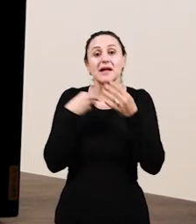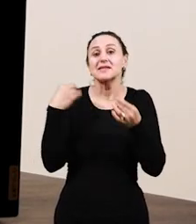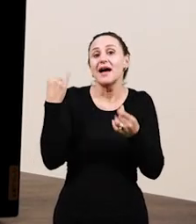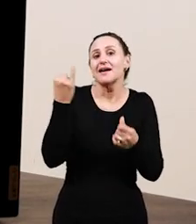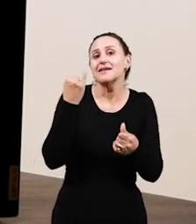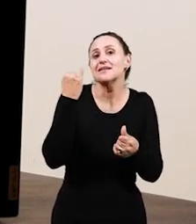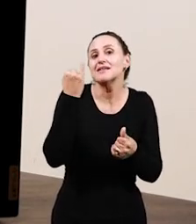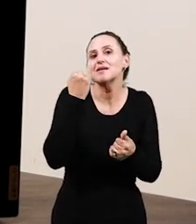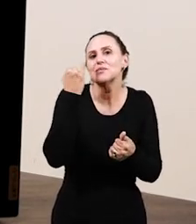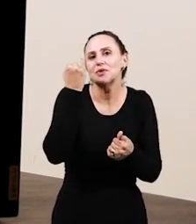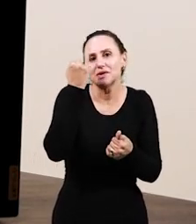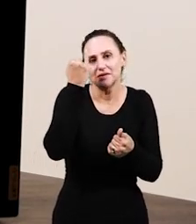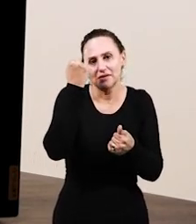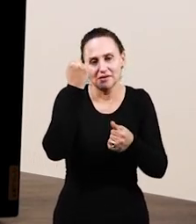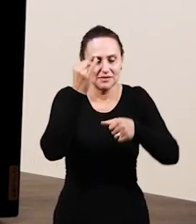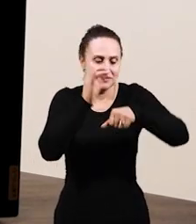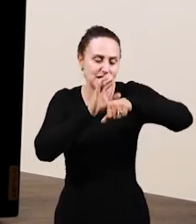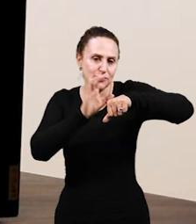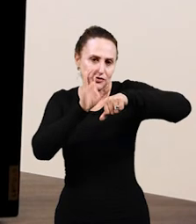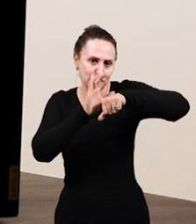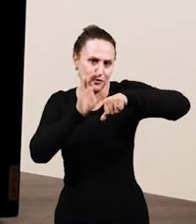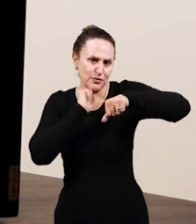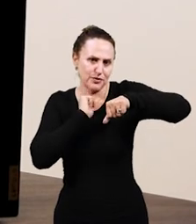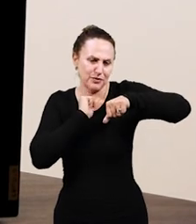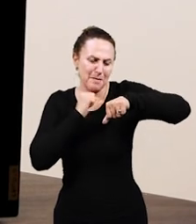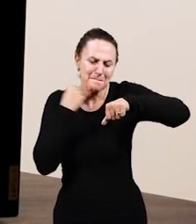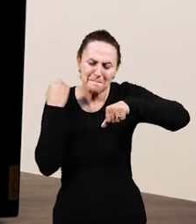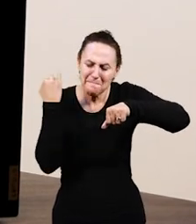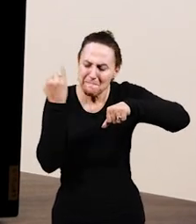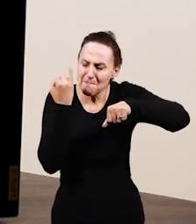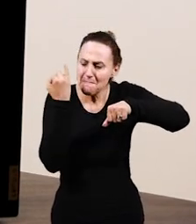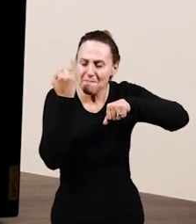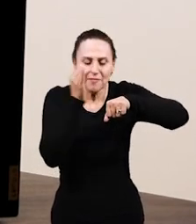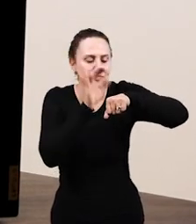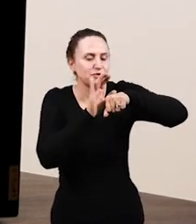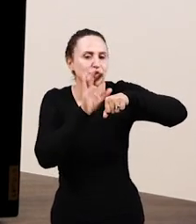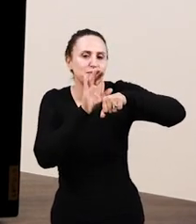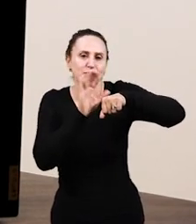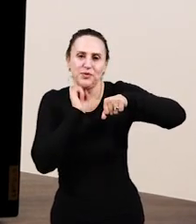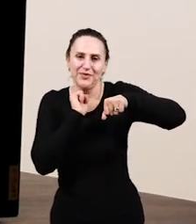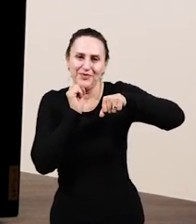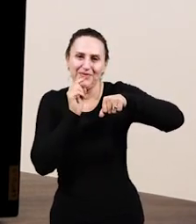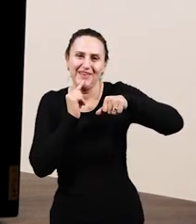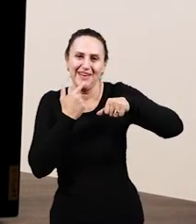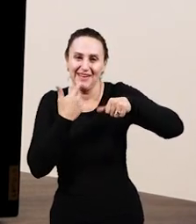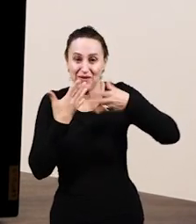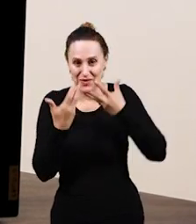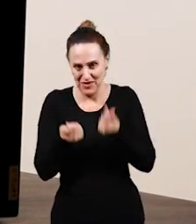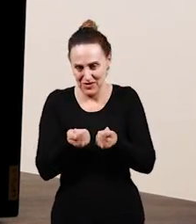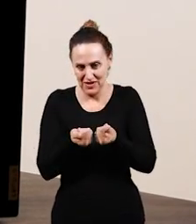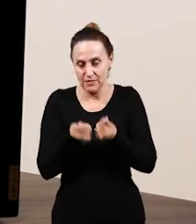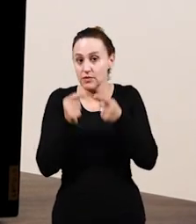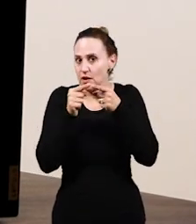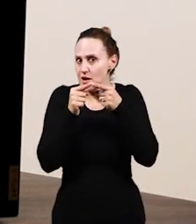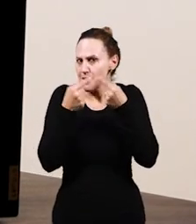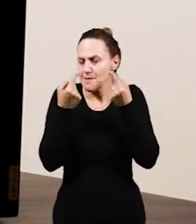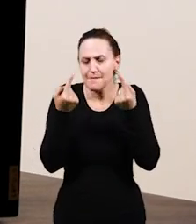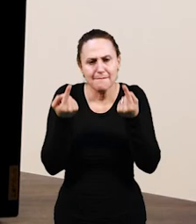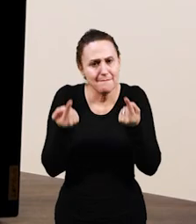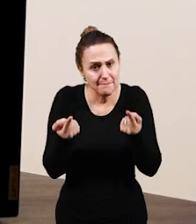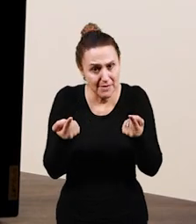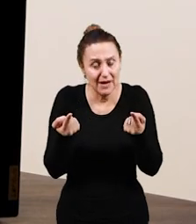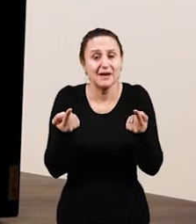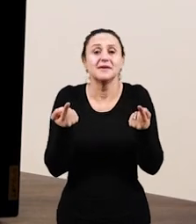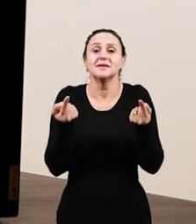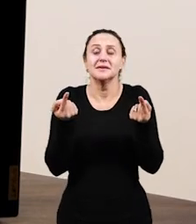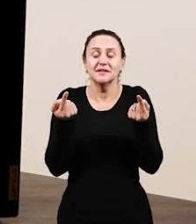grande importância do curso de linguística geral para linguística como um todo mas precisa deixar bem